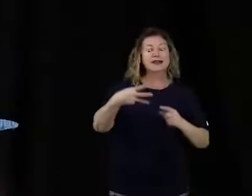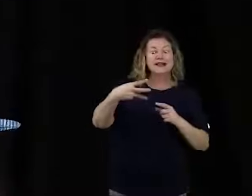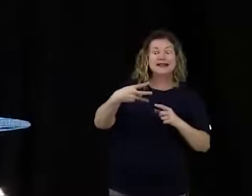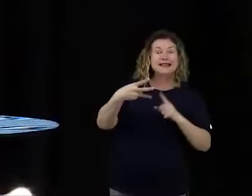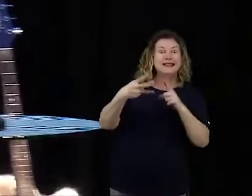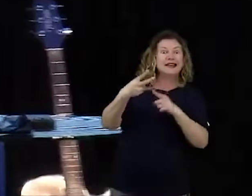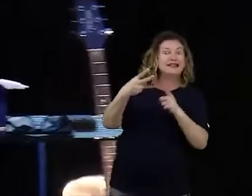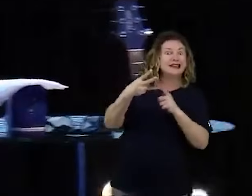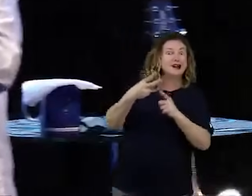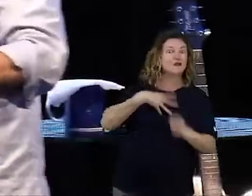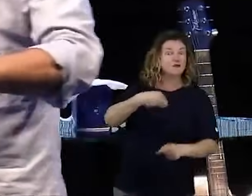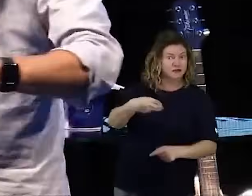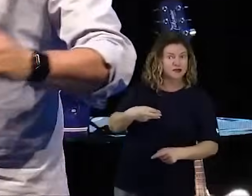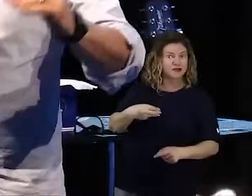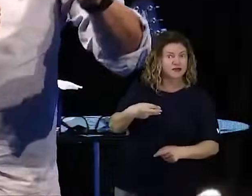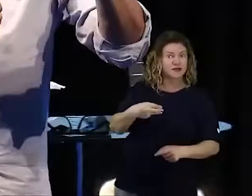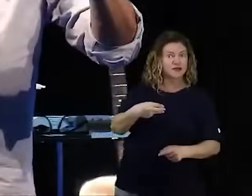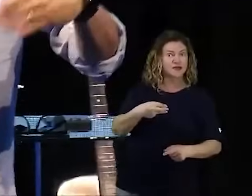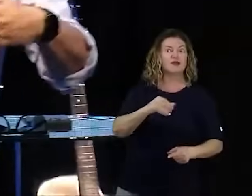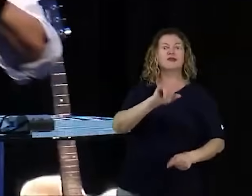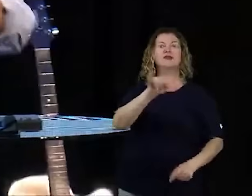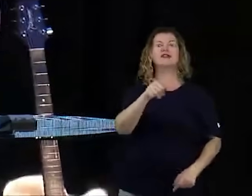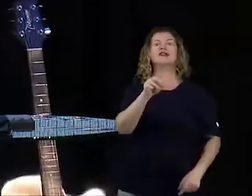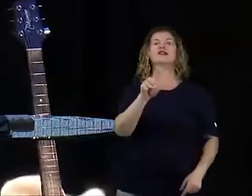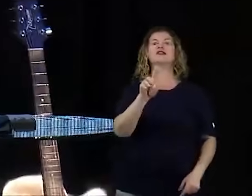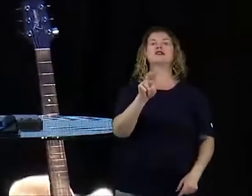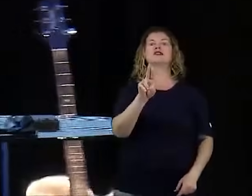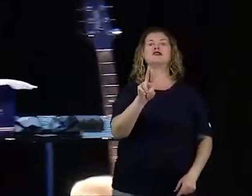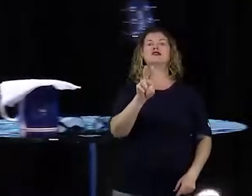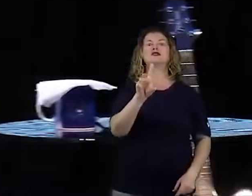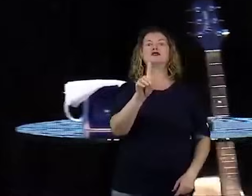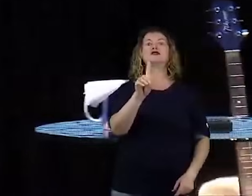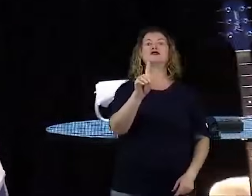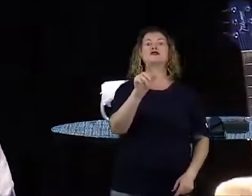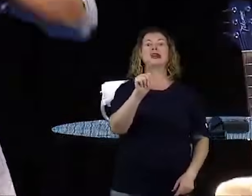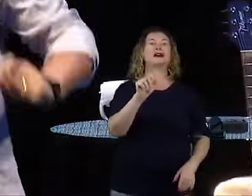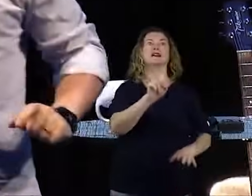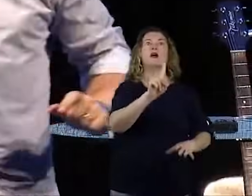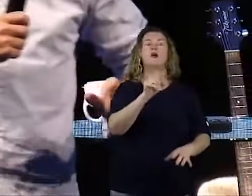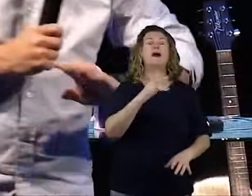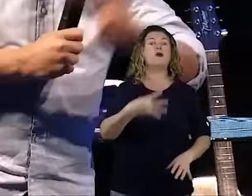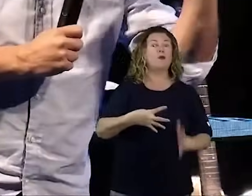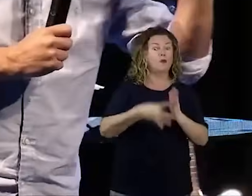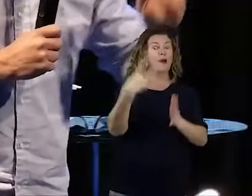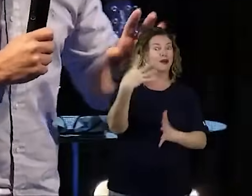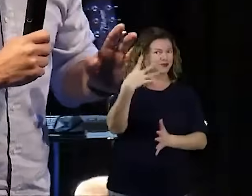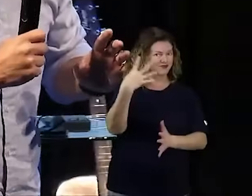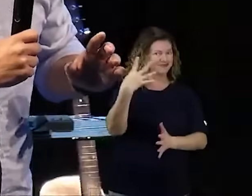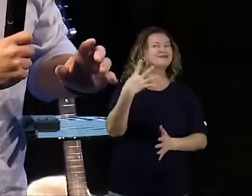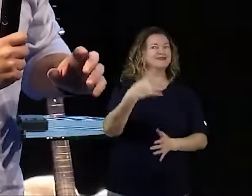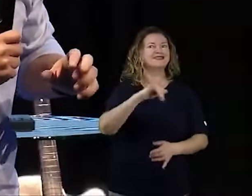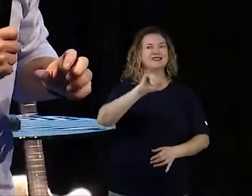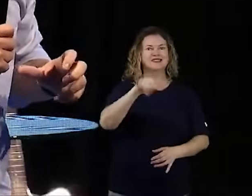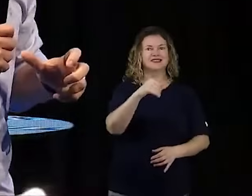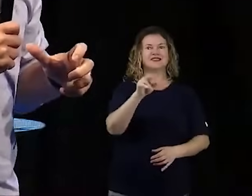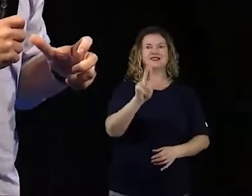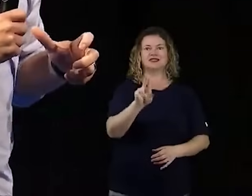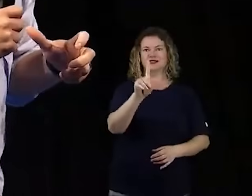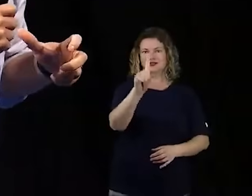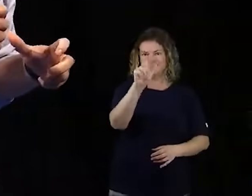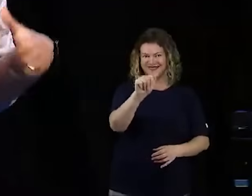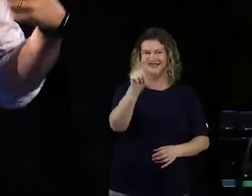Simeão Judá Aliás o quarto Levi e Judá Judá é o é o 04 pronto dos 12